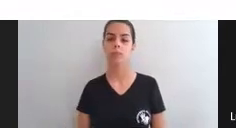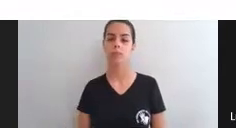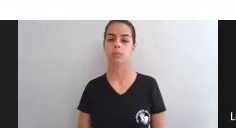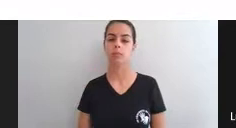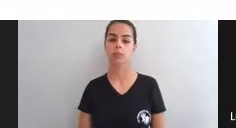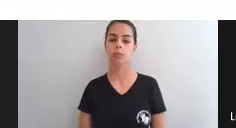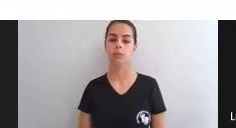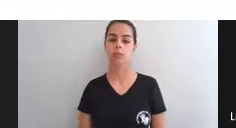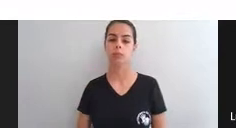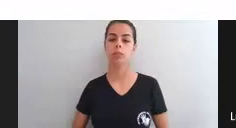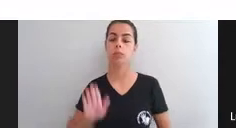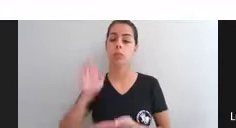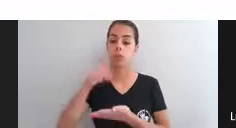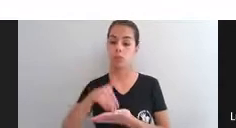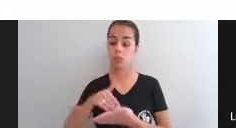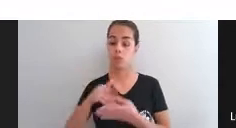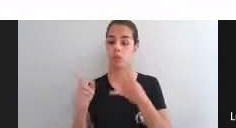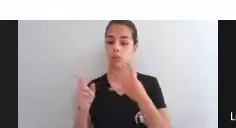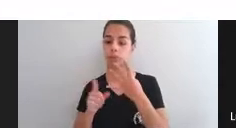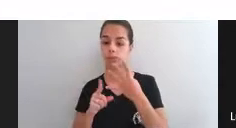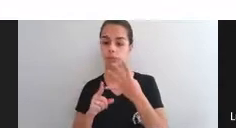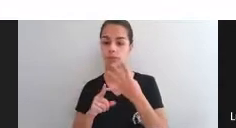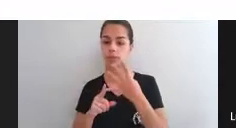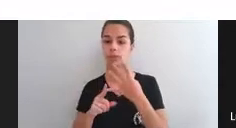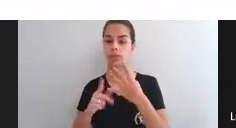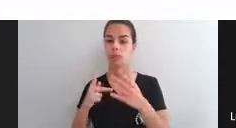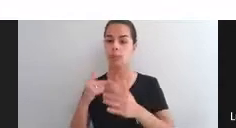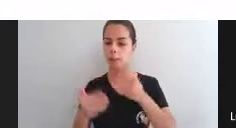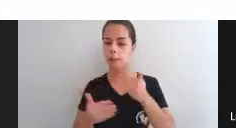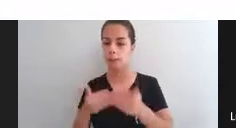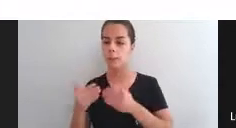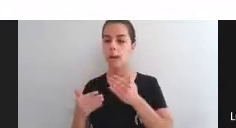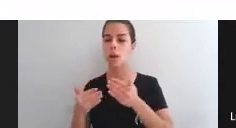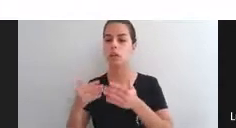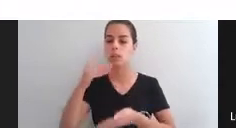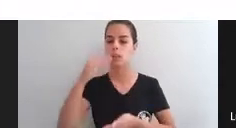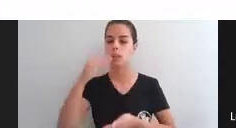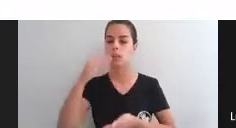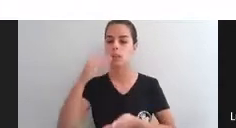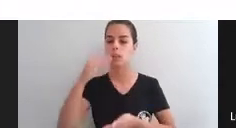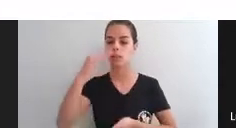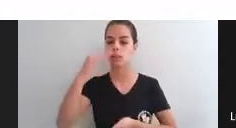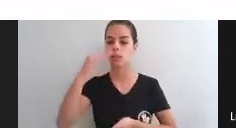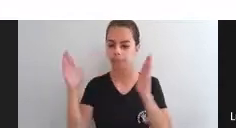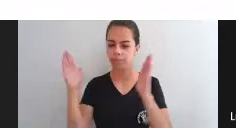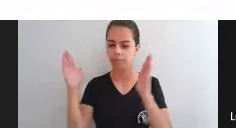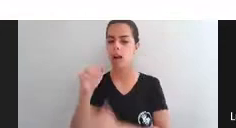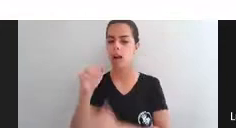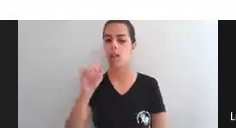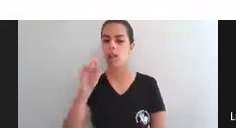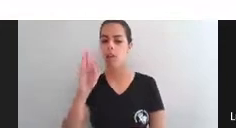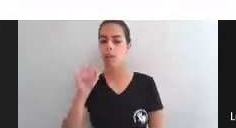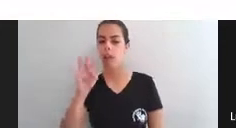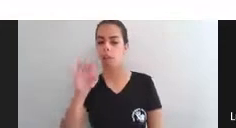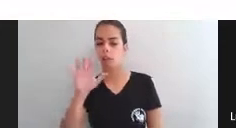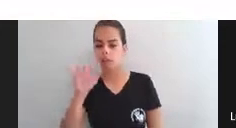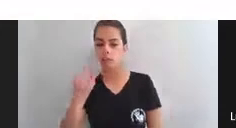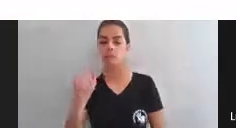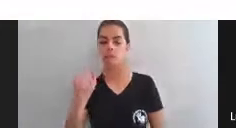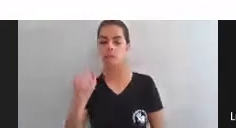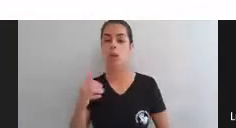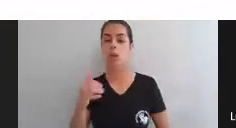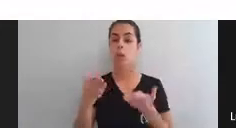durante o processo de compressão adiabática, né, de novo, o calor total que é retirado vai